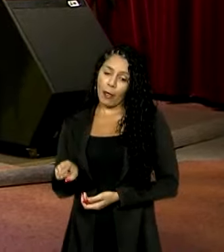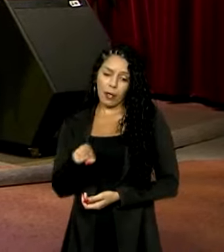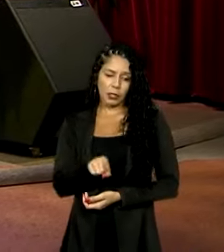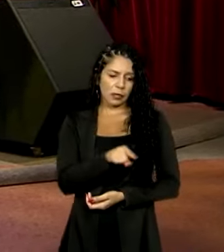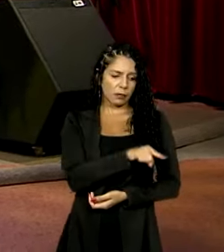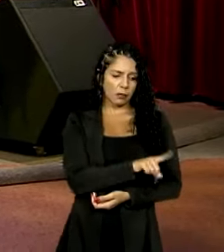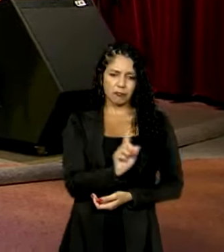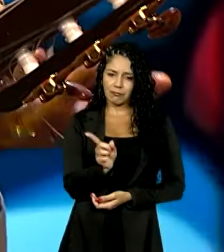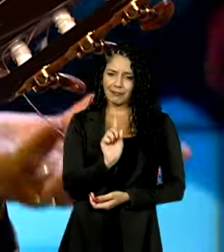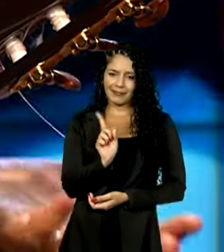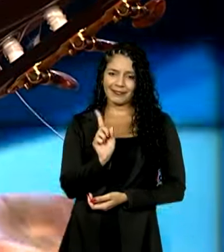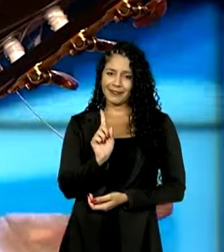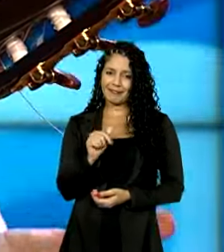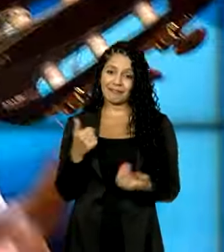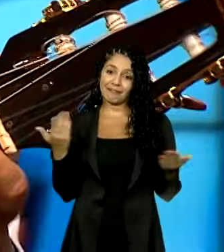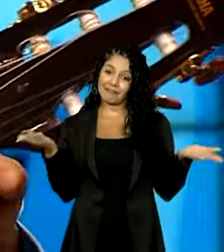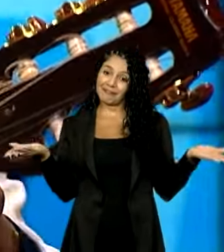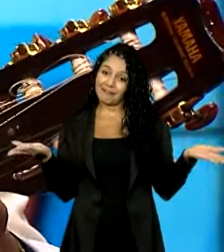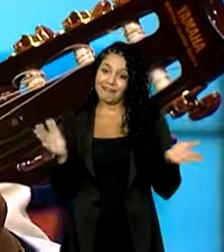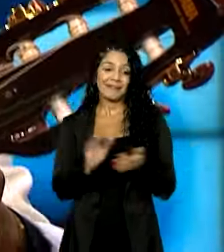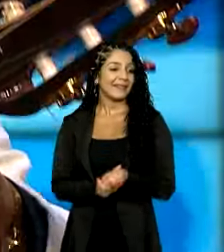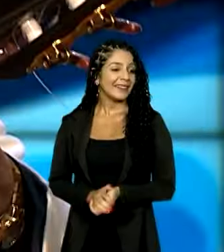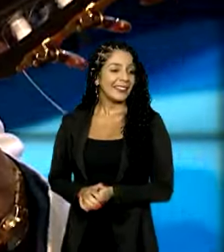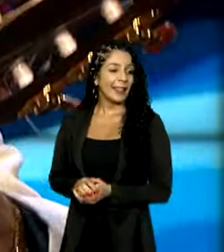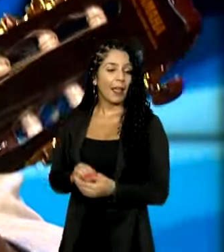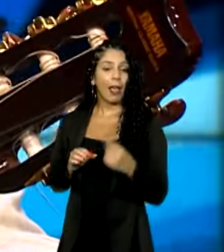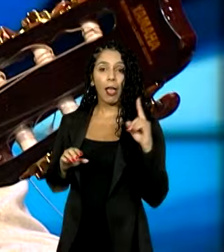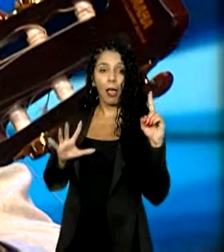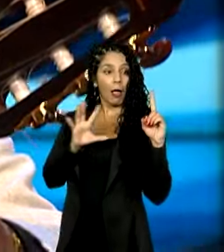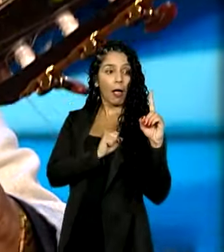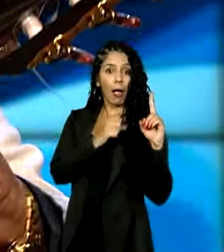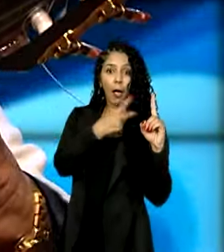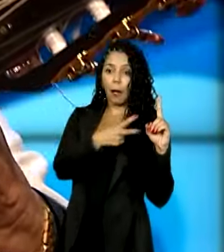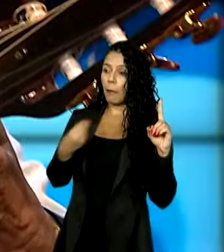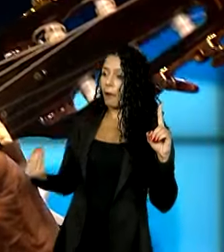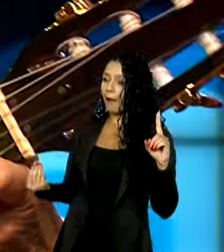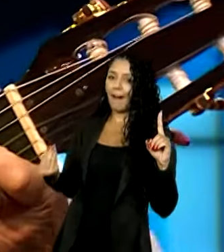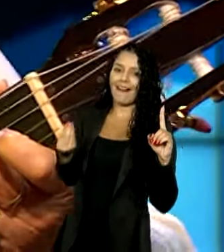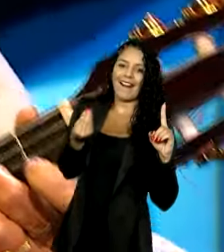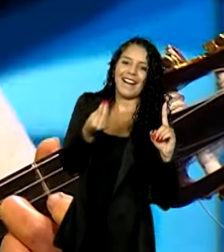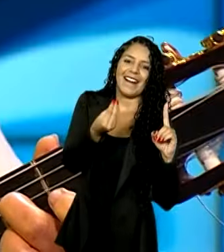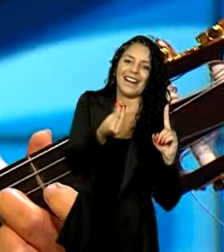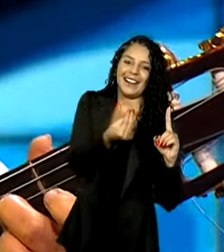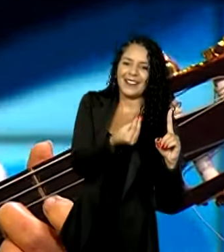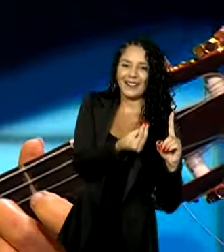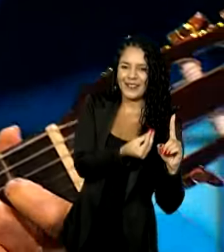esse, nem esse, nem esse, nem esse. E deu pro seu